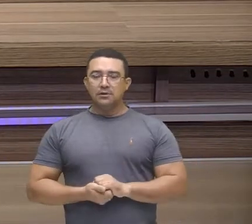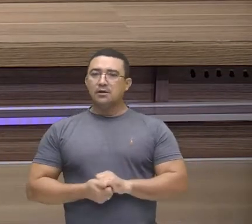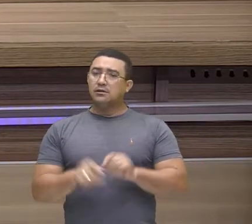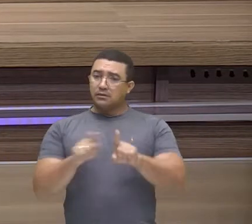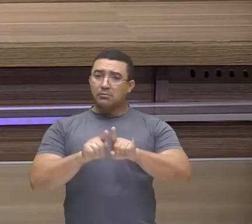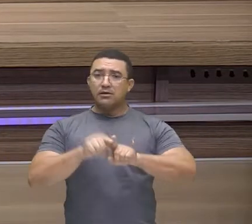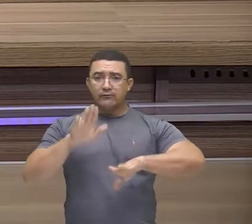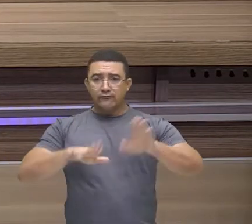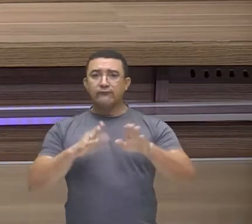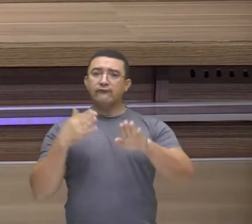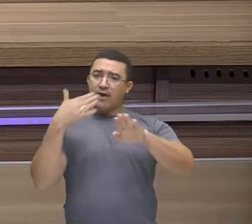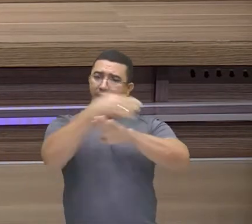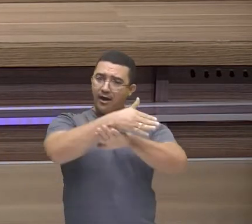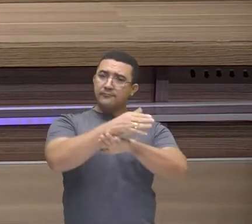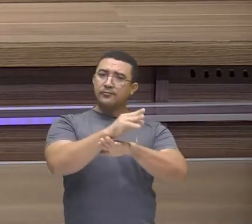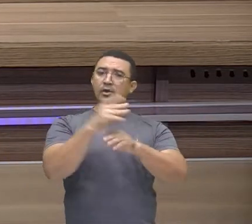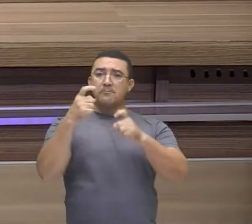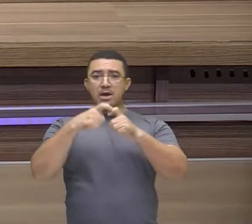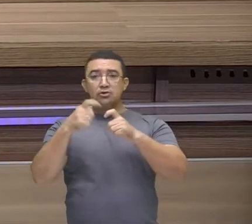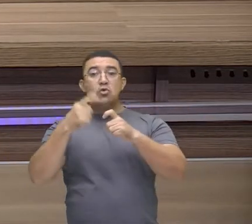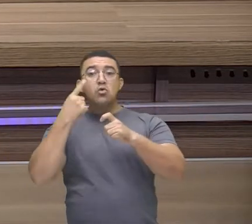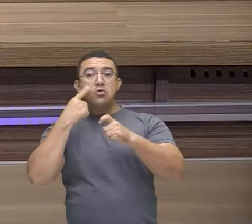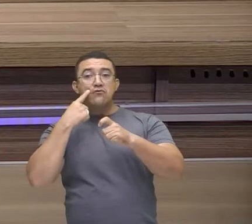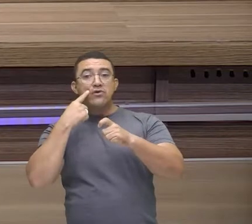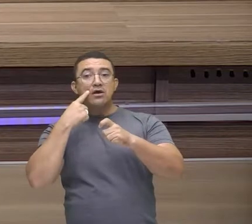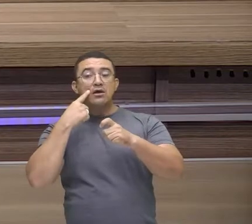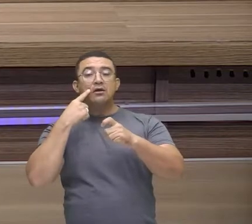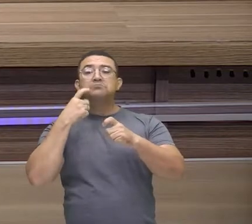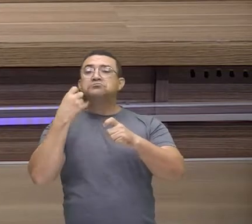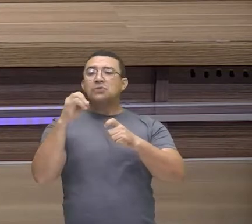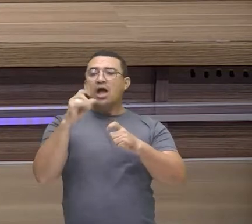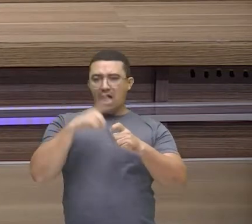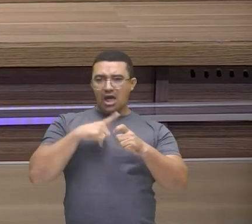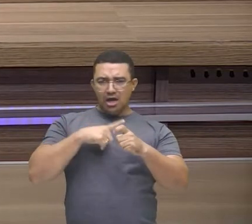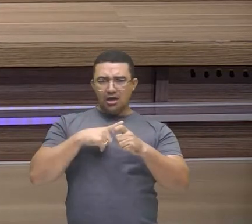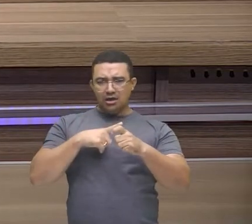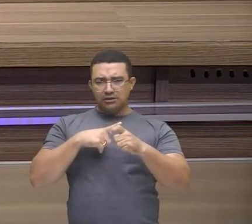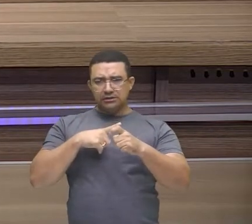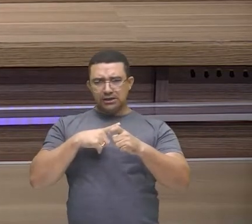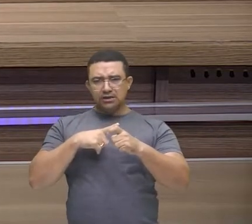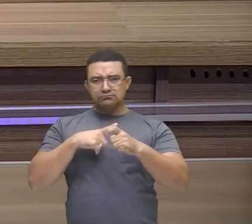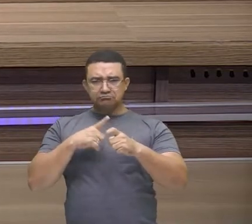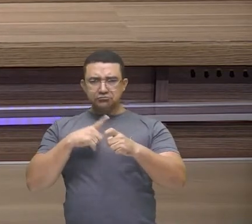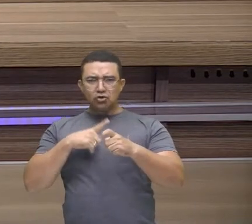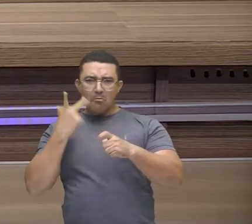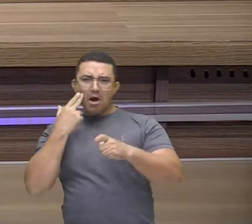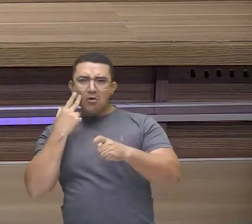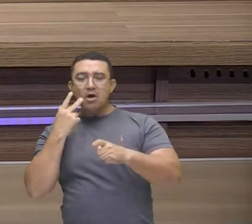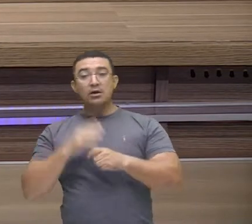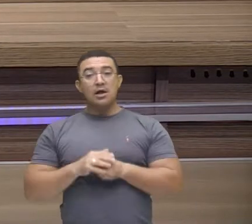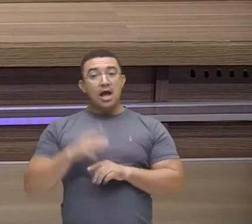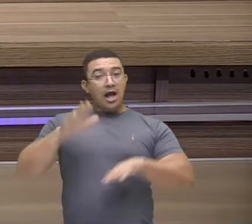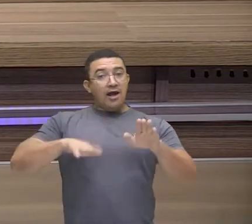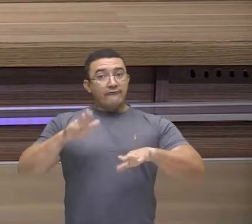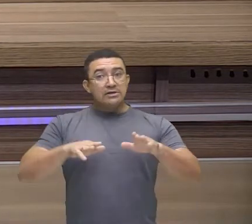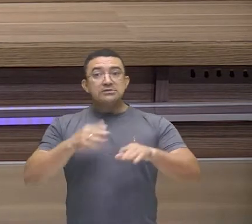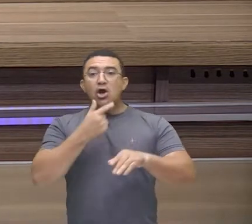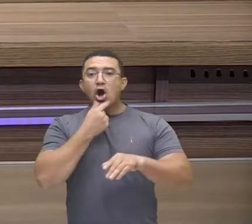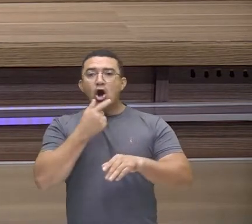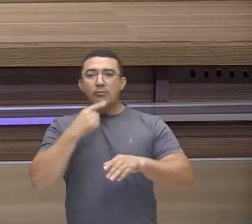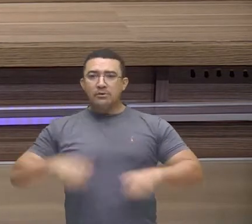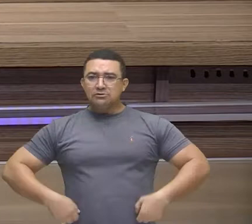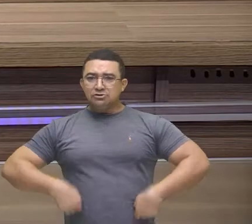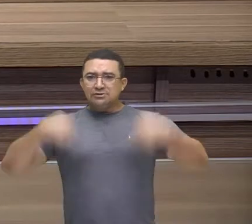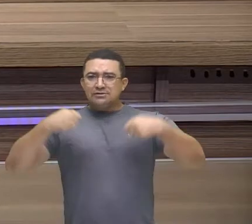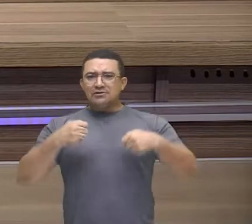quê? Para saber se aquilo é normal, né? Ah, o menino está assim. E aí o menino não quer tirar a camisa, né? Ele engordou um pouquinho. Mas aí você